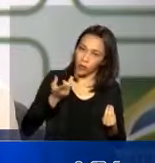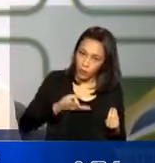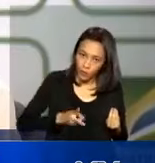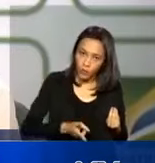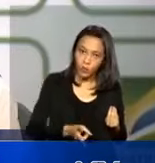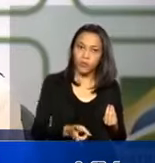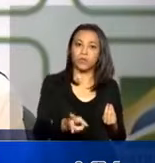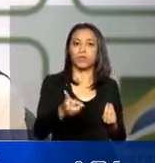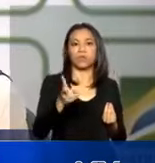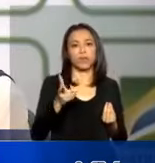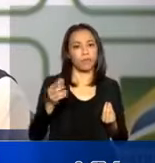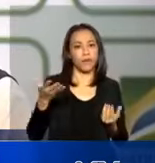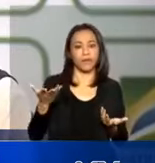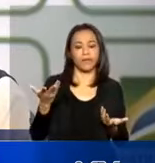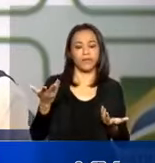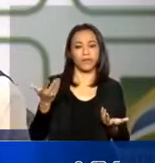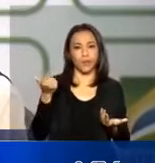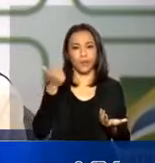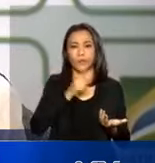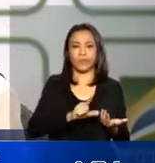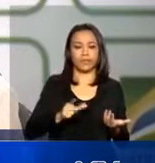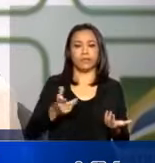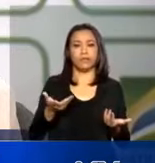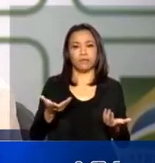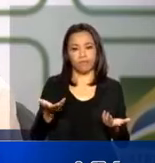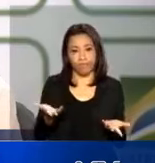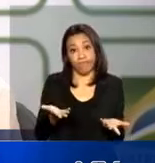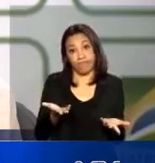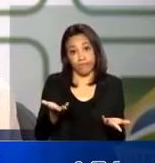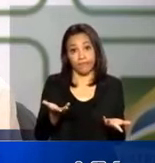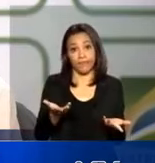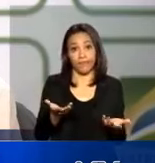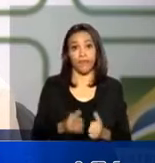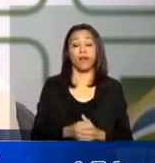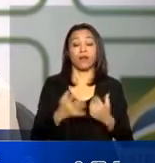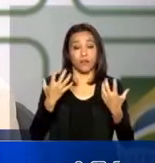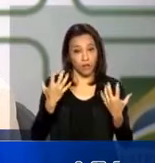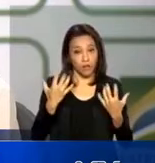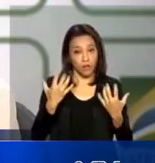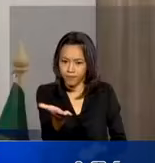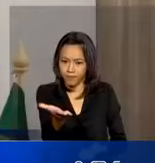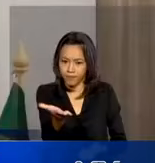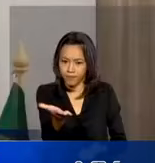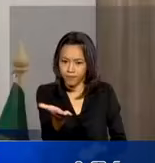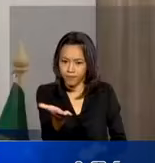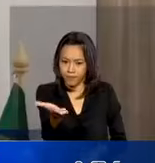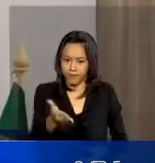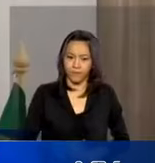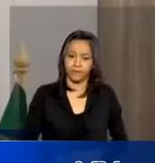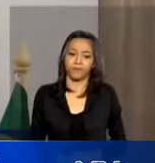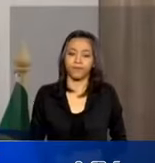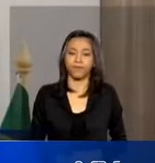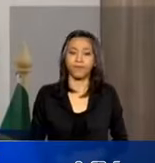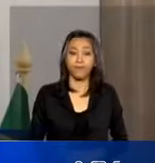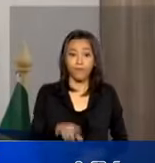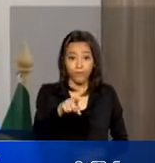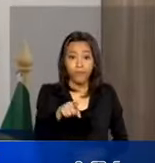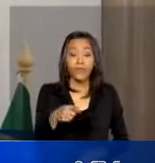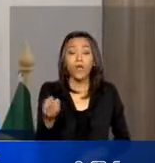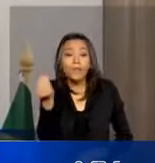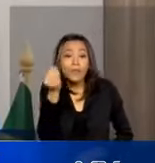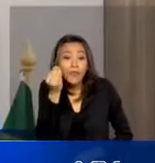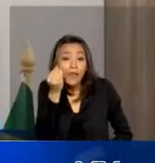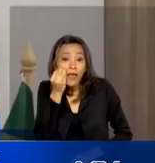fatos, né, por ordem cronológica. Mandetta foi o primeiro durante a pandemia. Não há nenhuma surpresa, não há